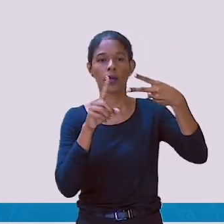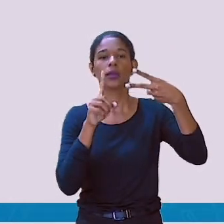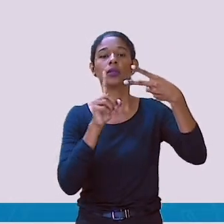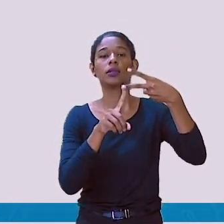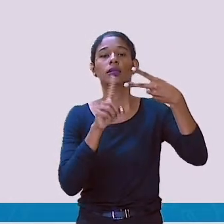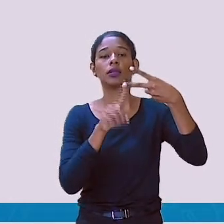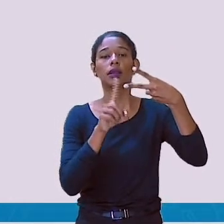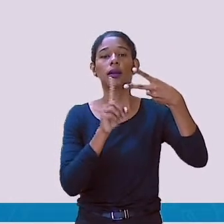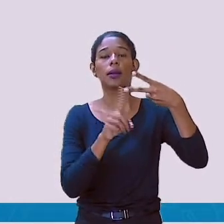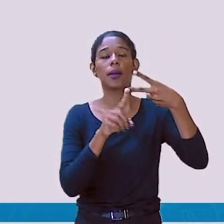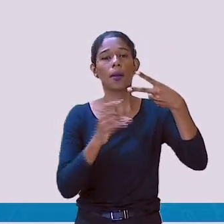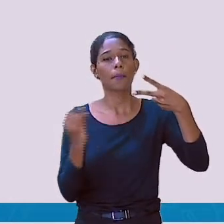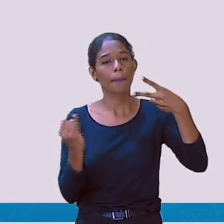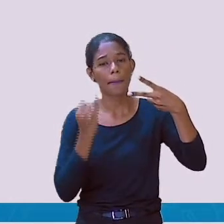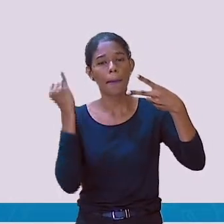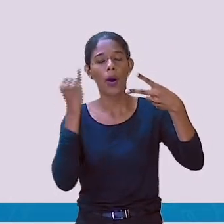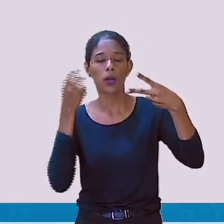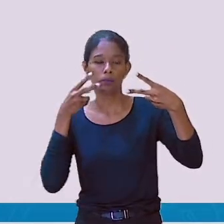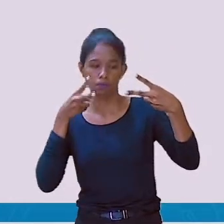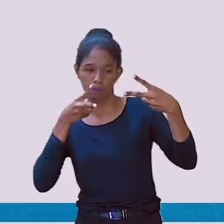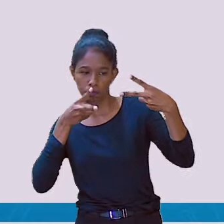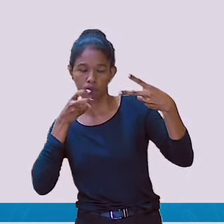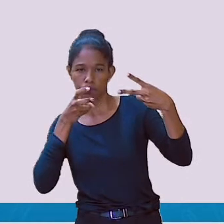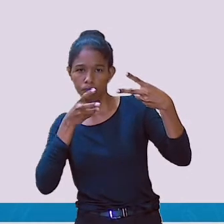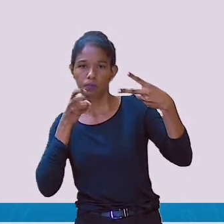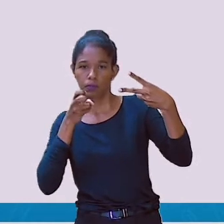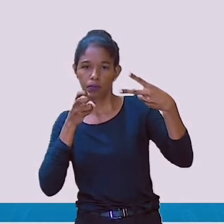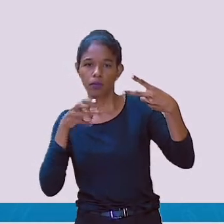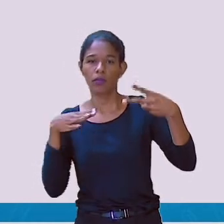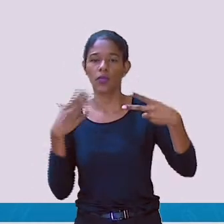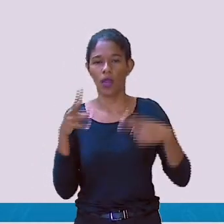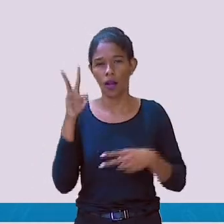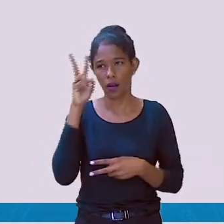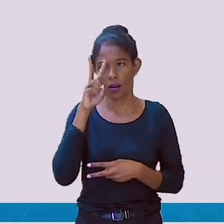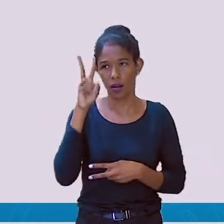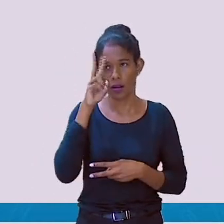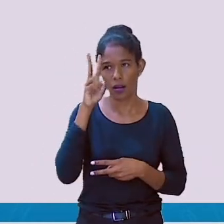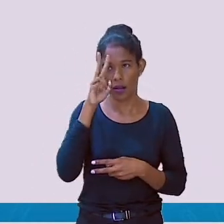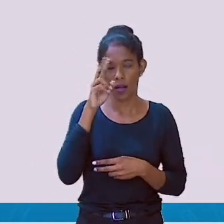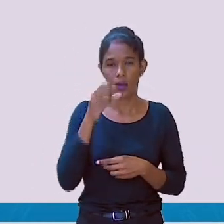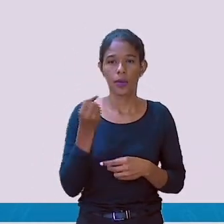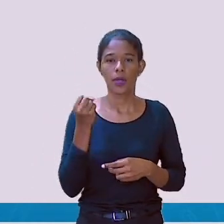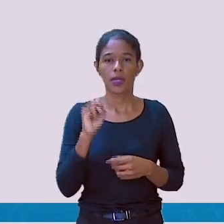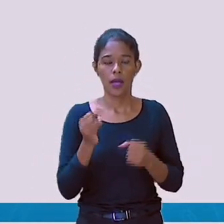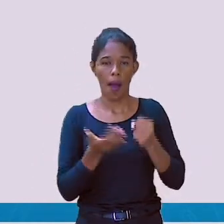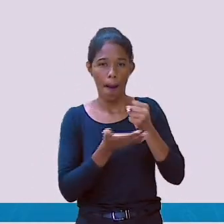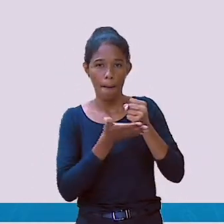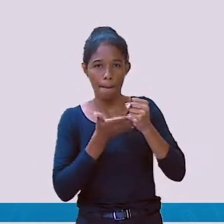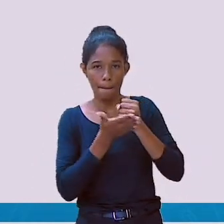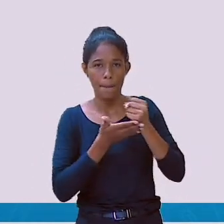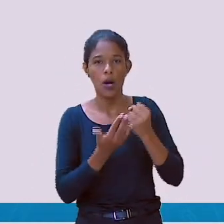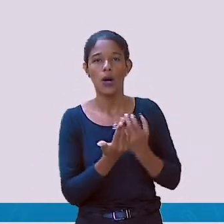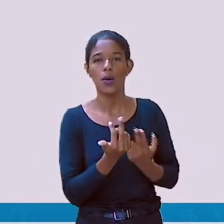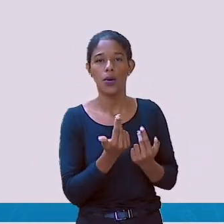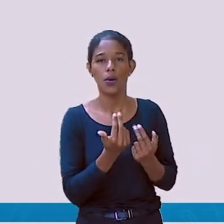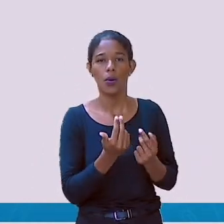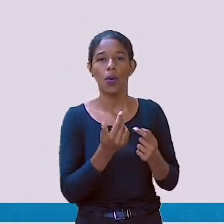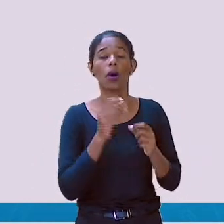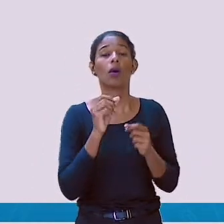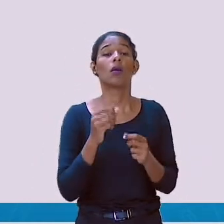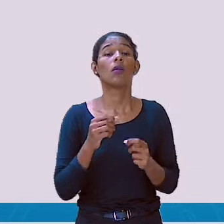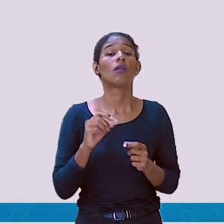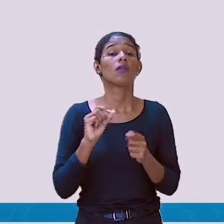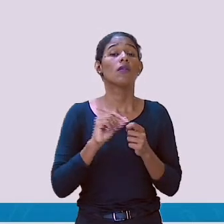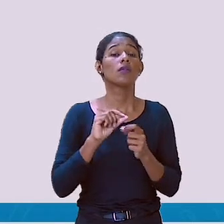potenciação é que nós somamos os expoentes. Quando as bases são iguais, nós somamos os expoentes. Isso